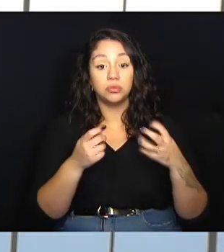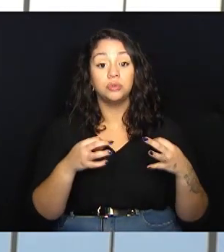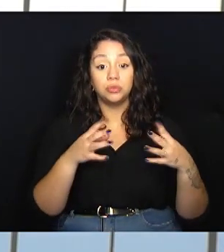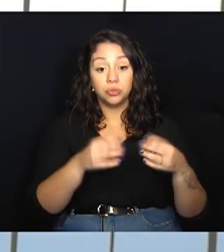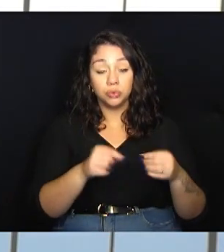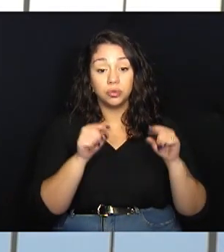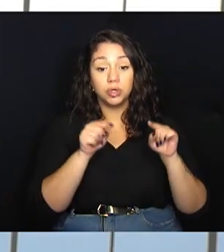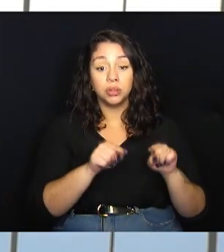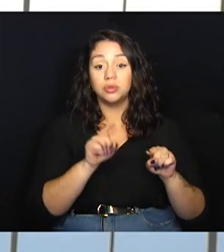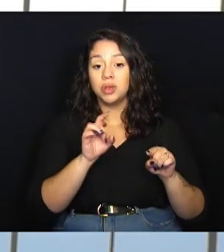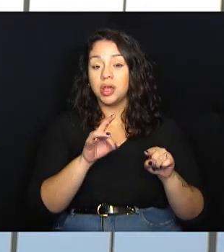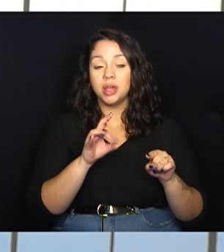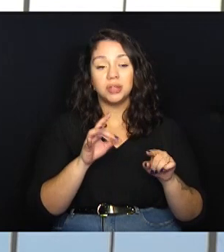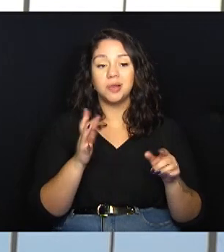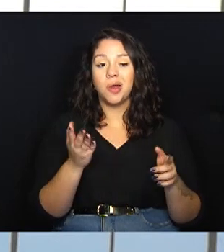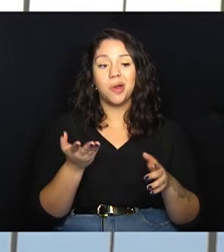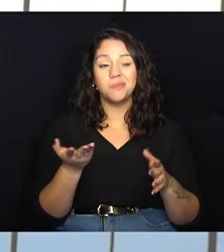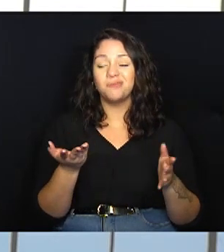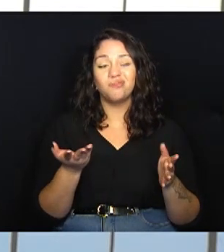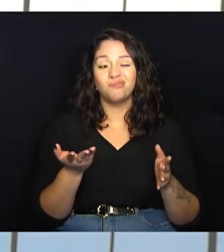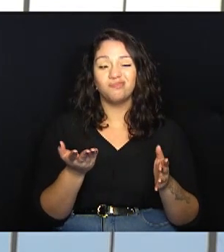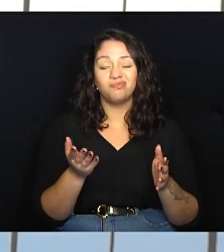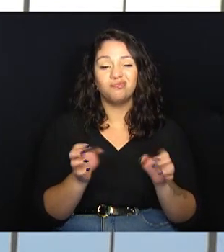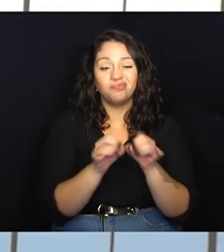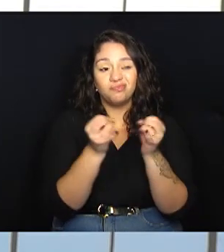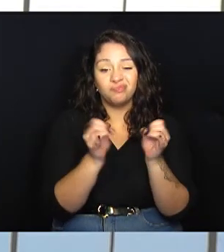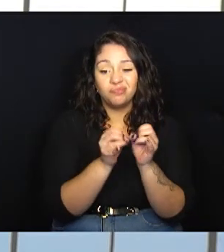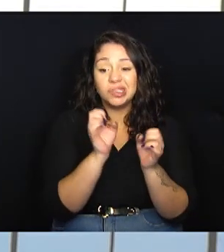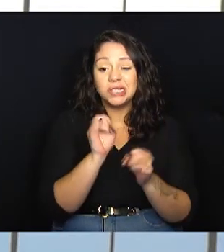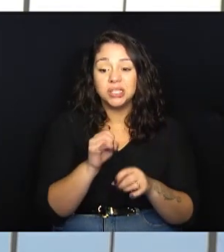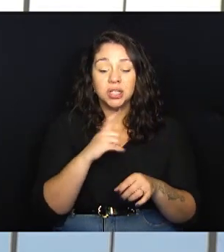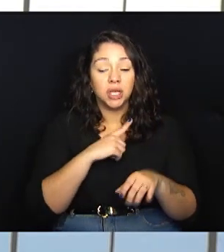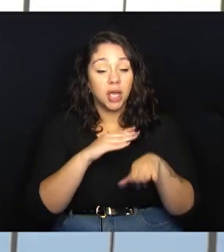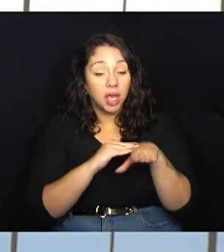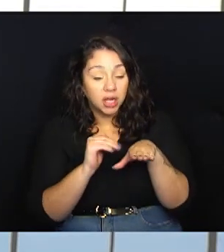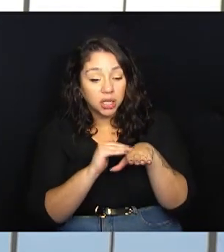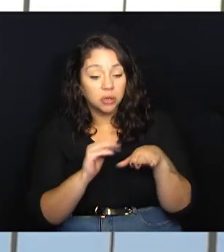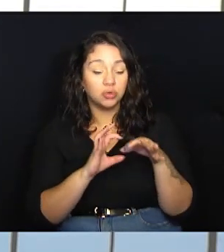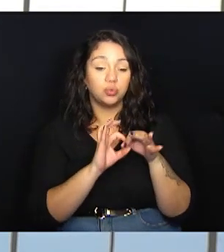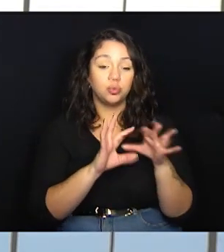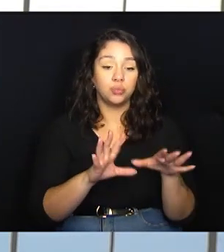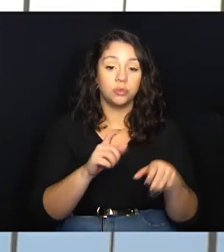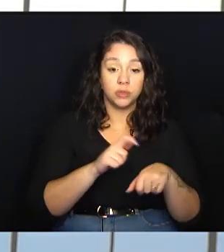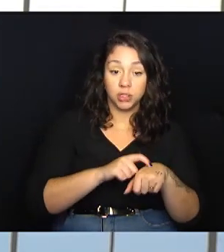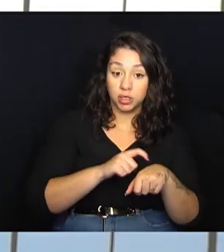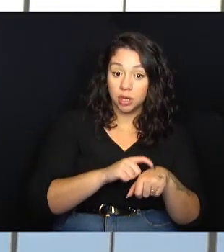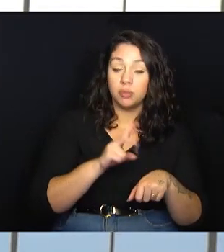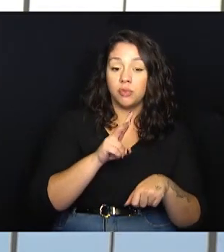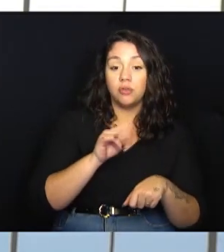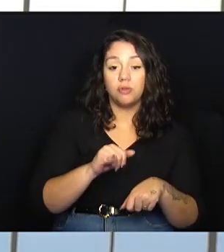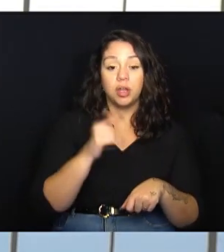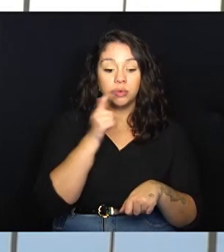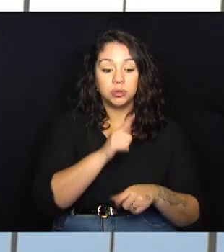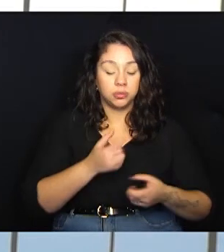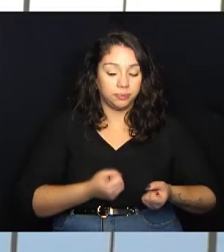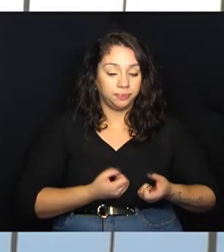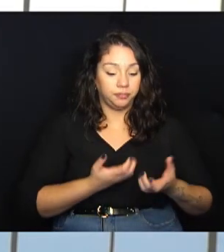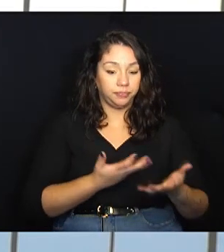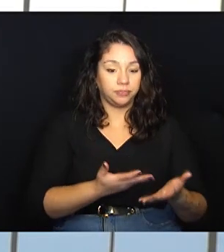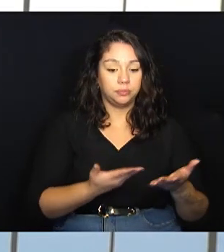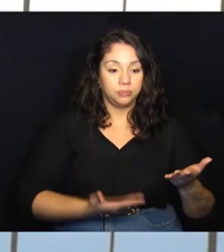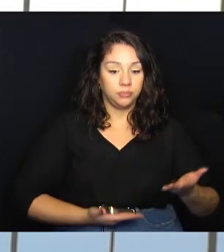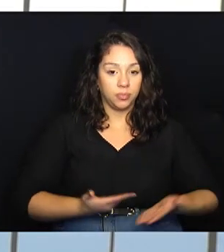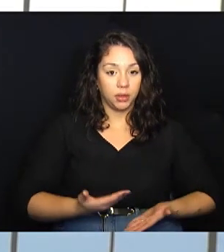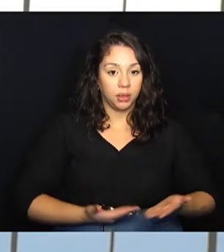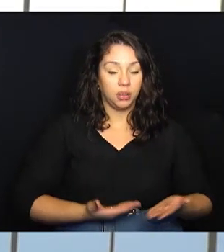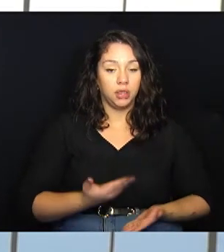é supérfluo. Se você tiver carinho, acolhimento, se tiver disposição, você muitas vezes vai conseguir oferecer esse serviço